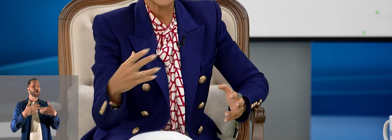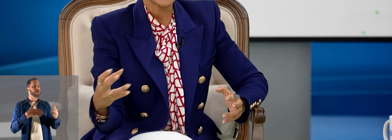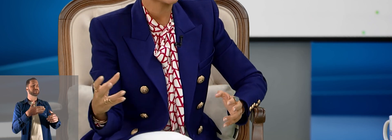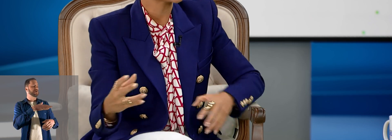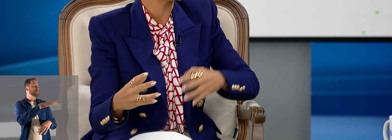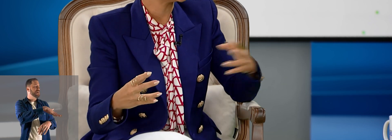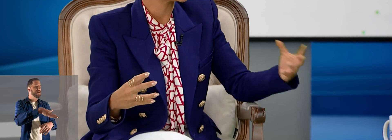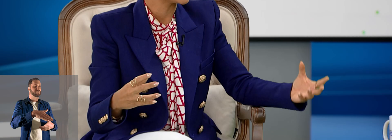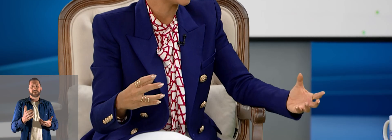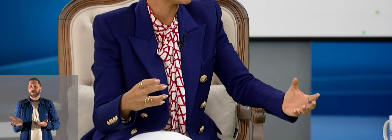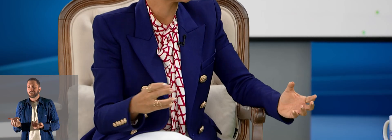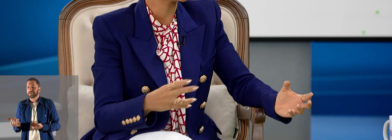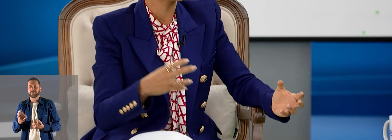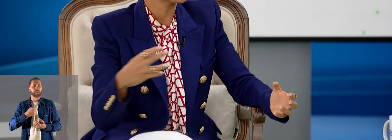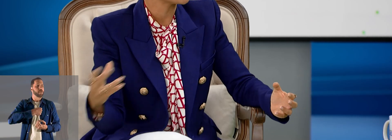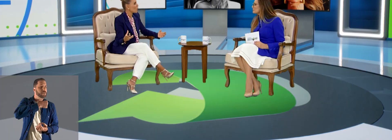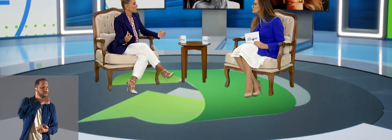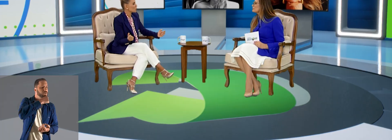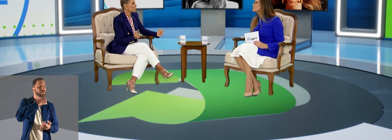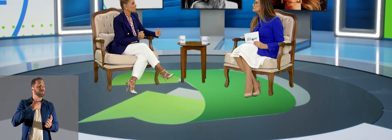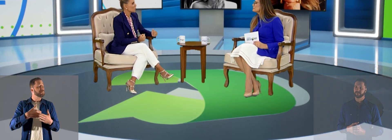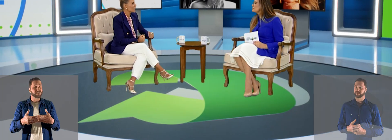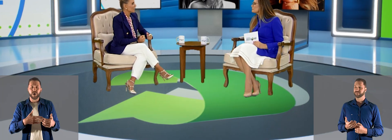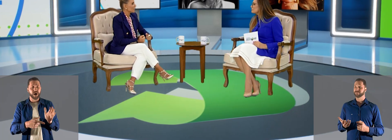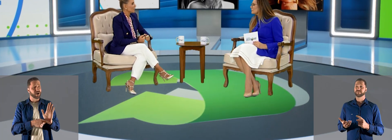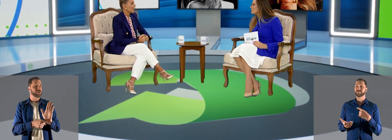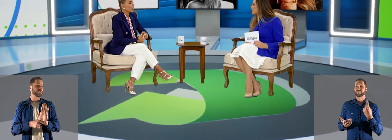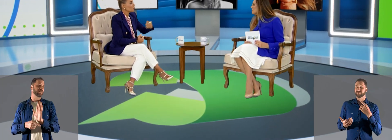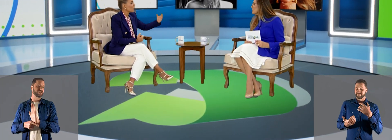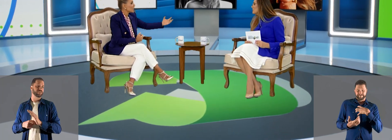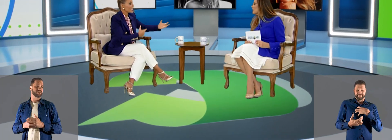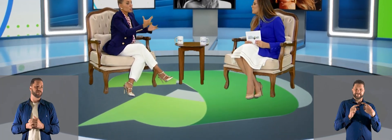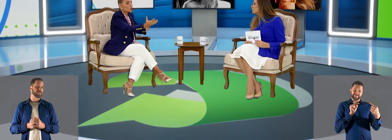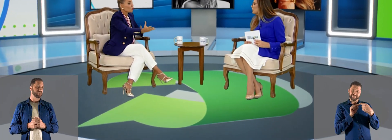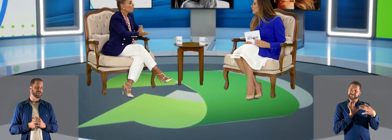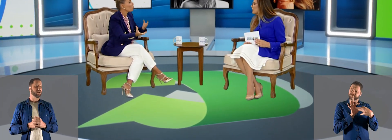crianças adolescentes idosos